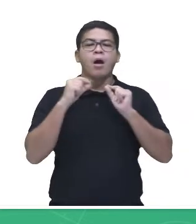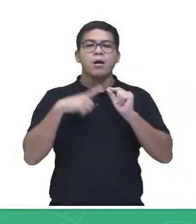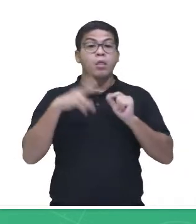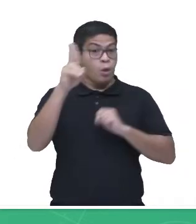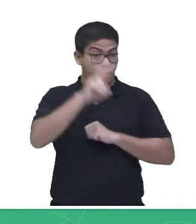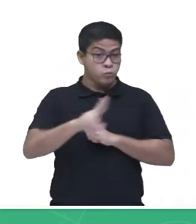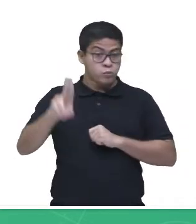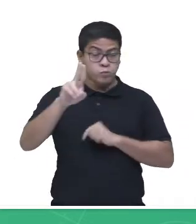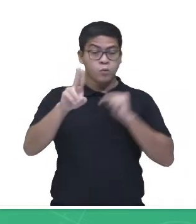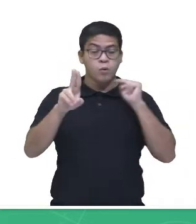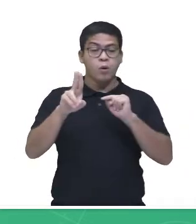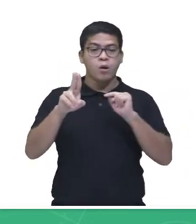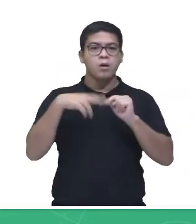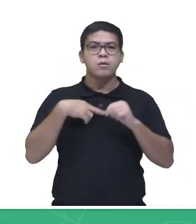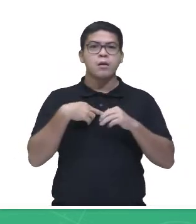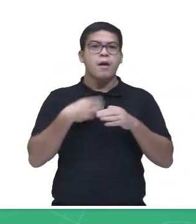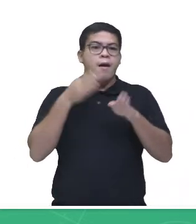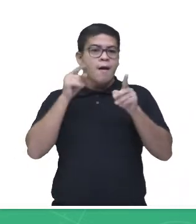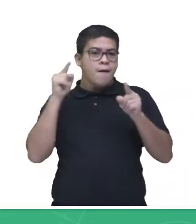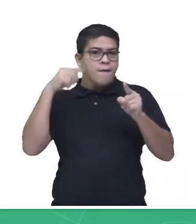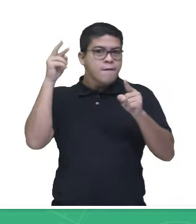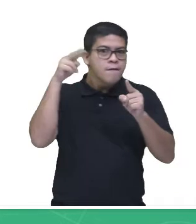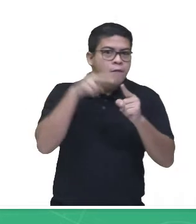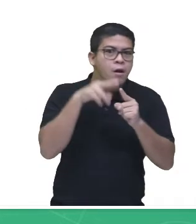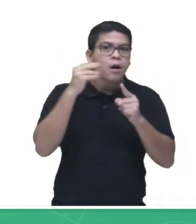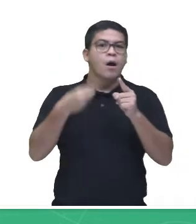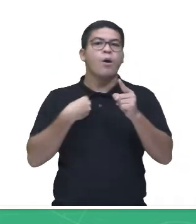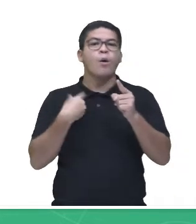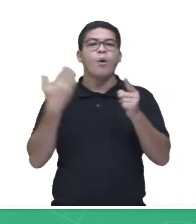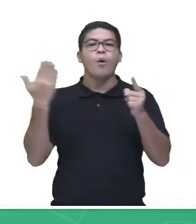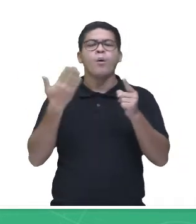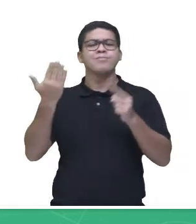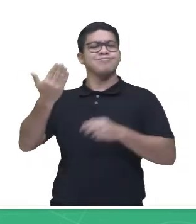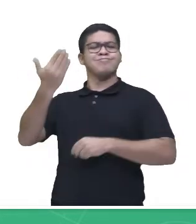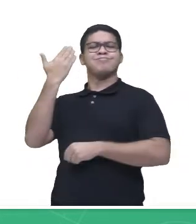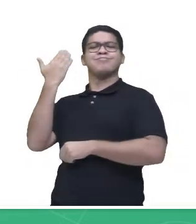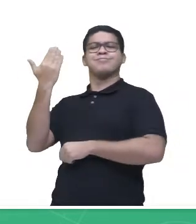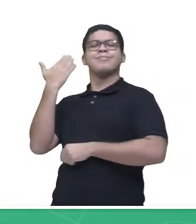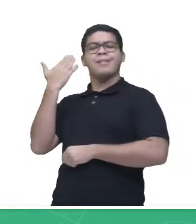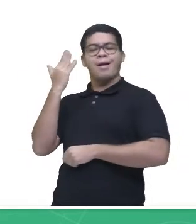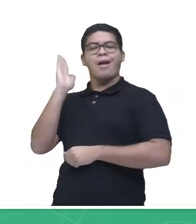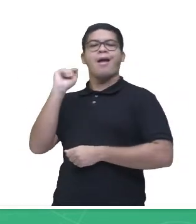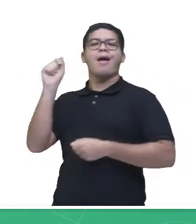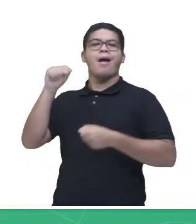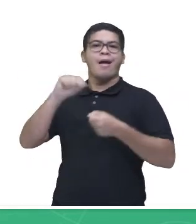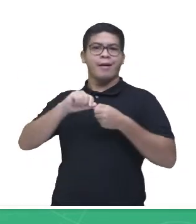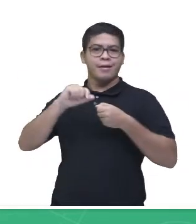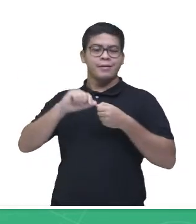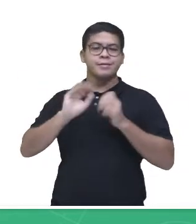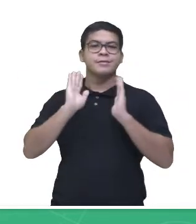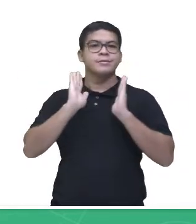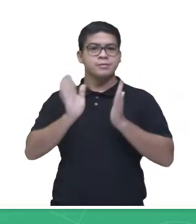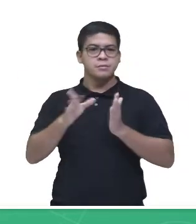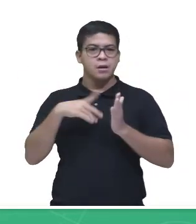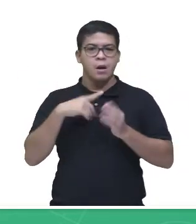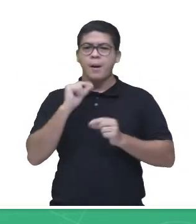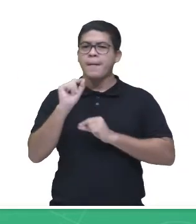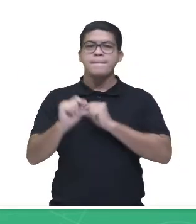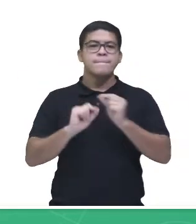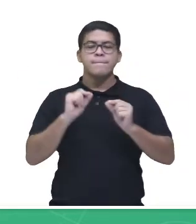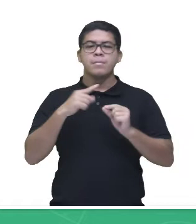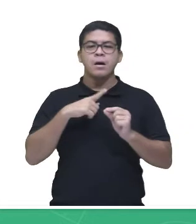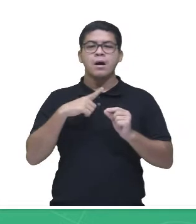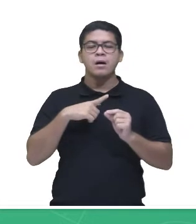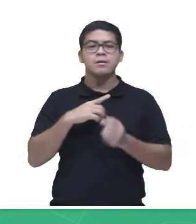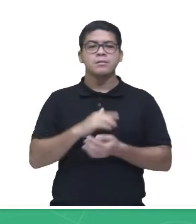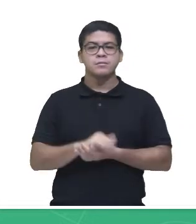para referir-se a hechos passados. Ah, tá. Então, para que serve mesmo? Para nós